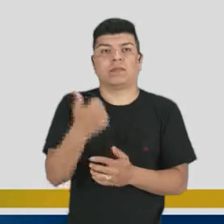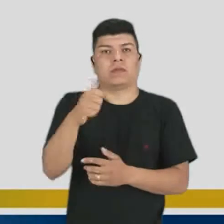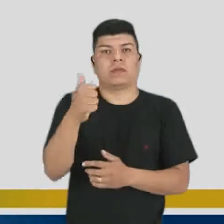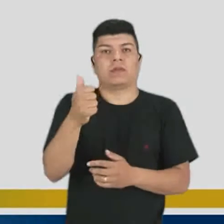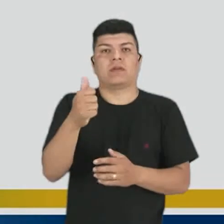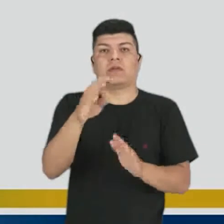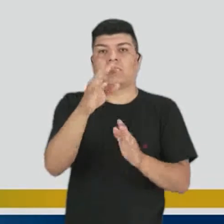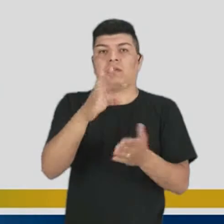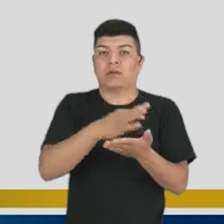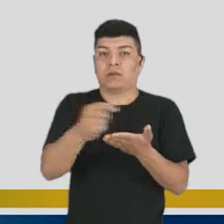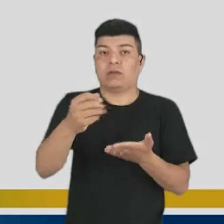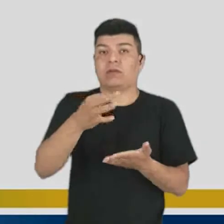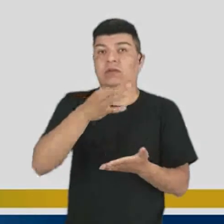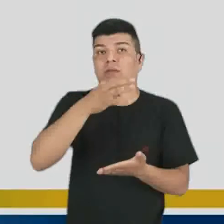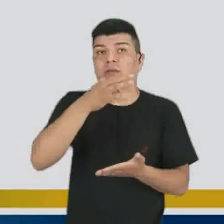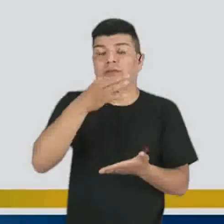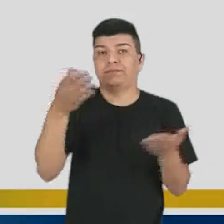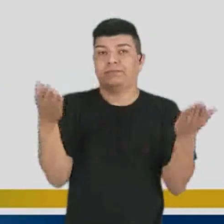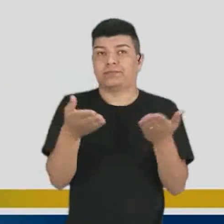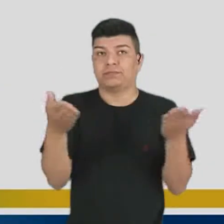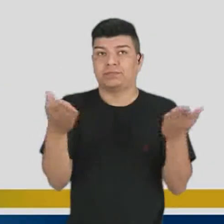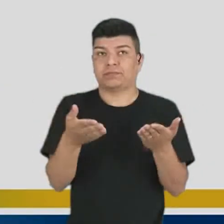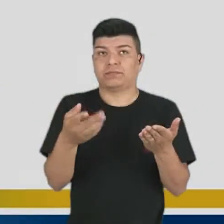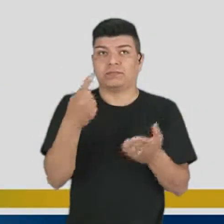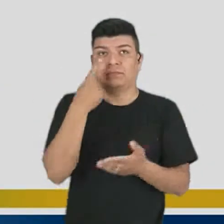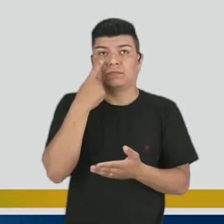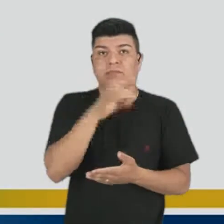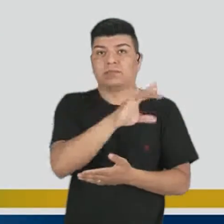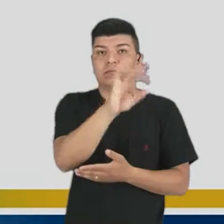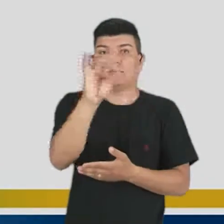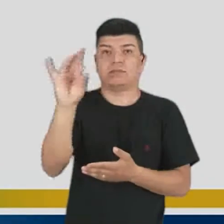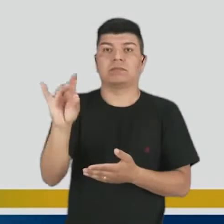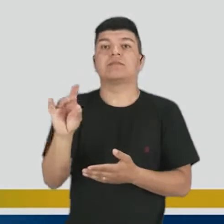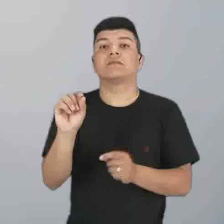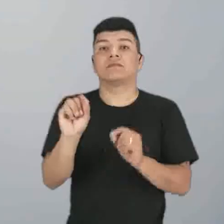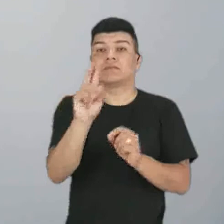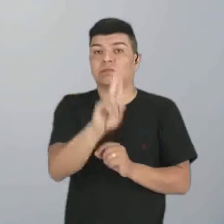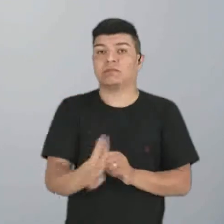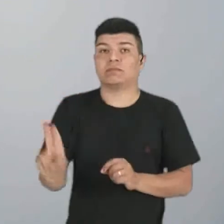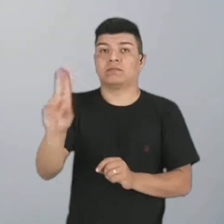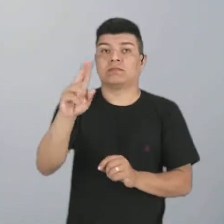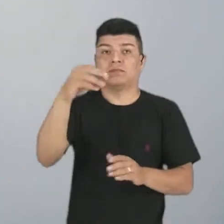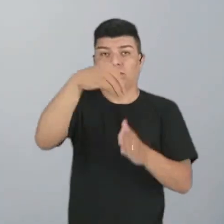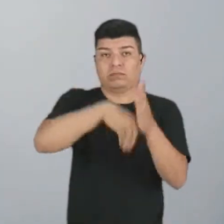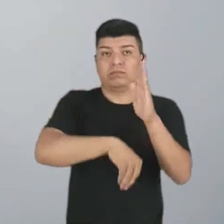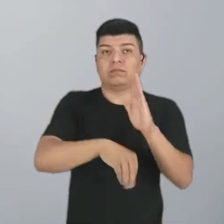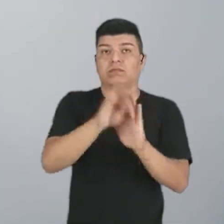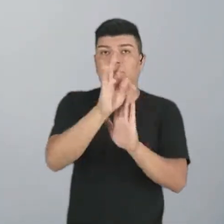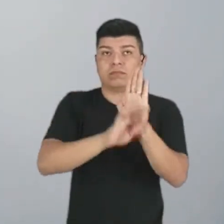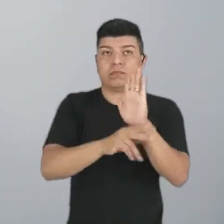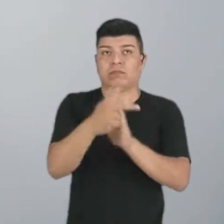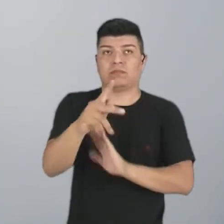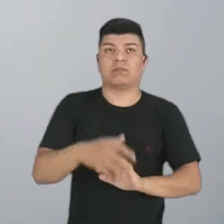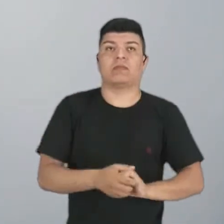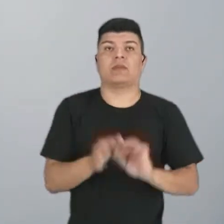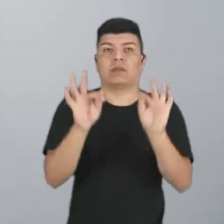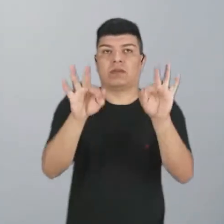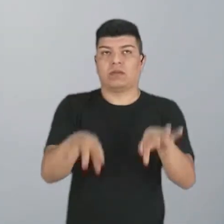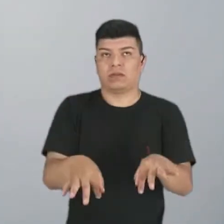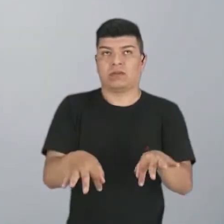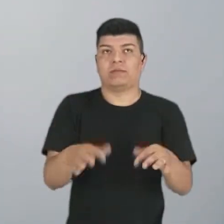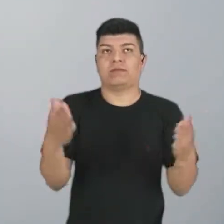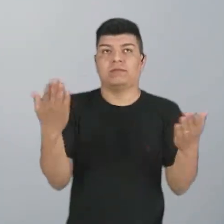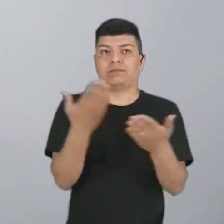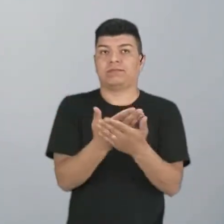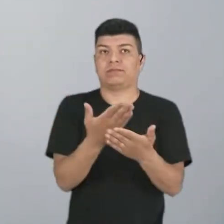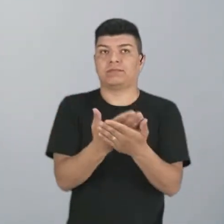análise do artigo de hoje e você deve ter prestado atenção a cada um desses elementos e aplicar no seu texto. Já chegando ao finalzinho da nossa